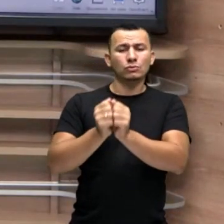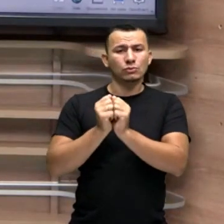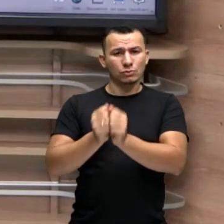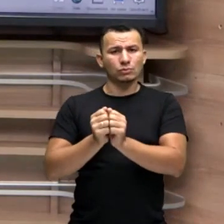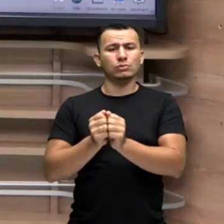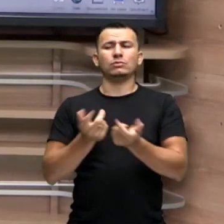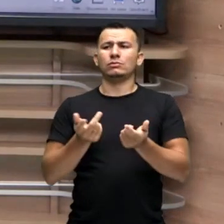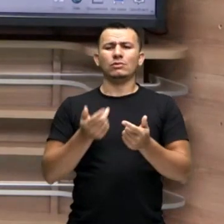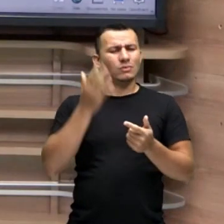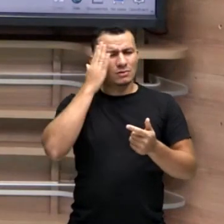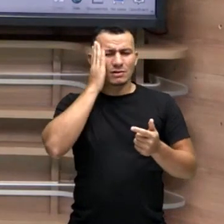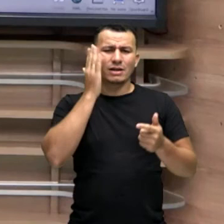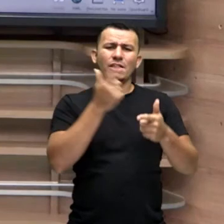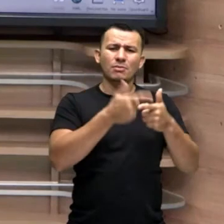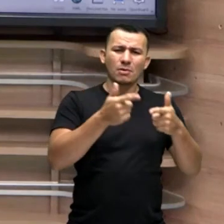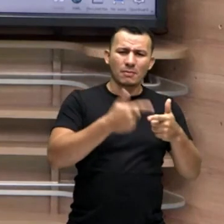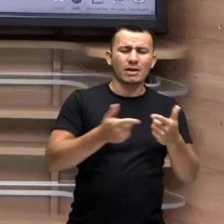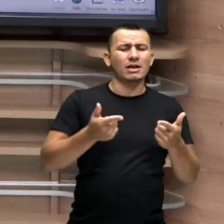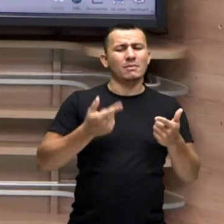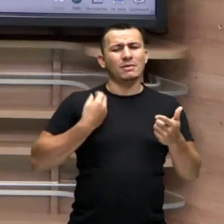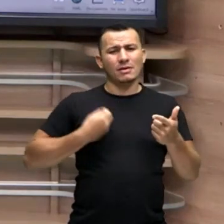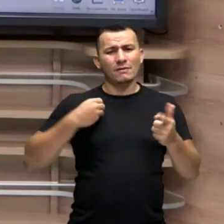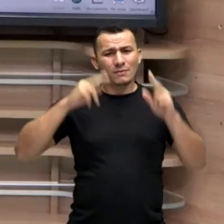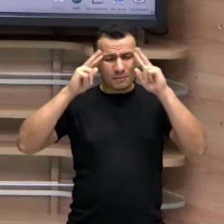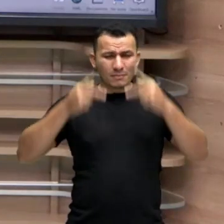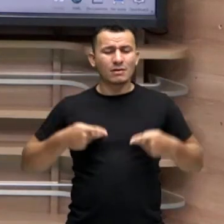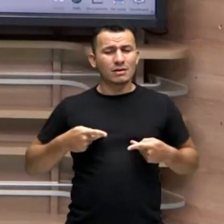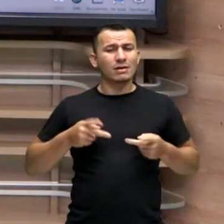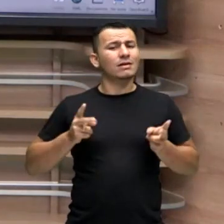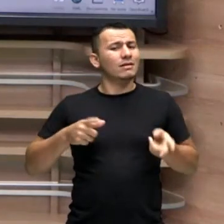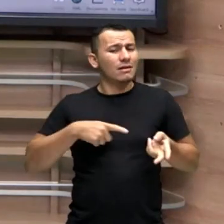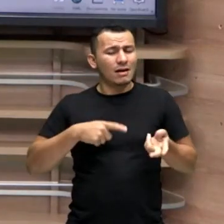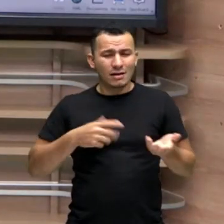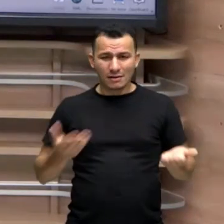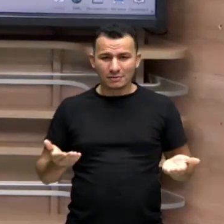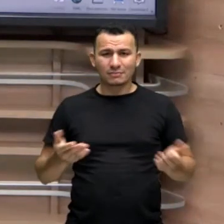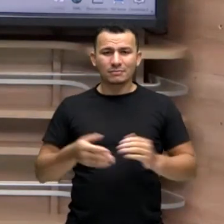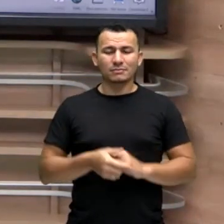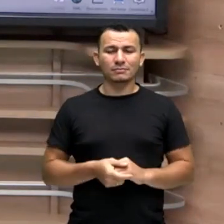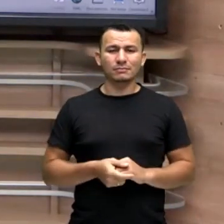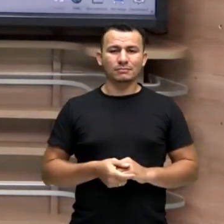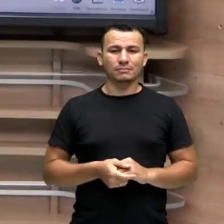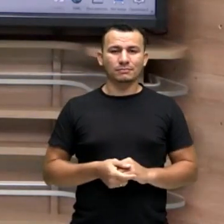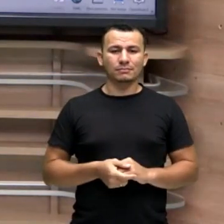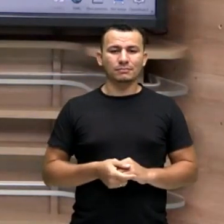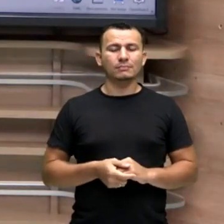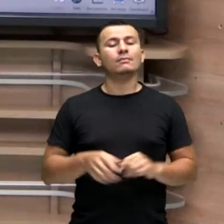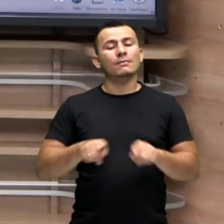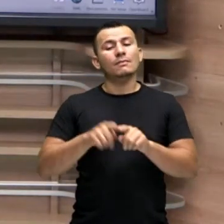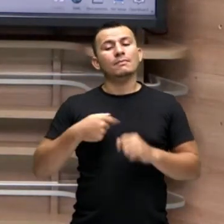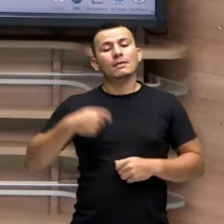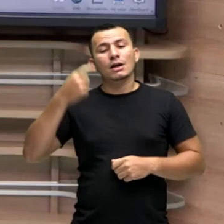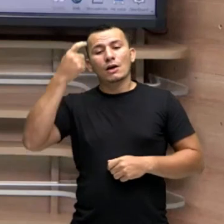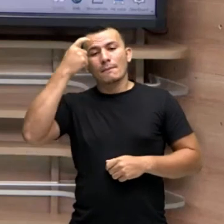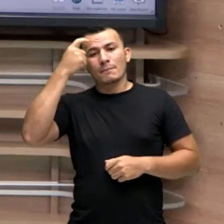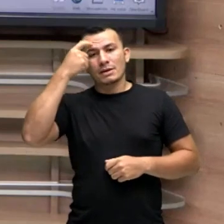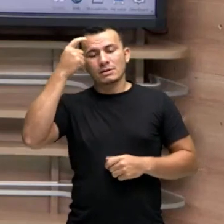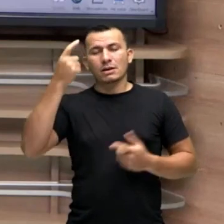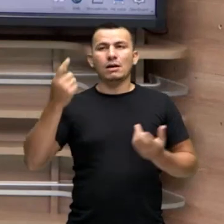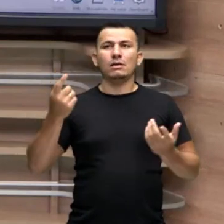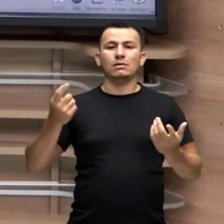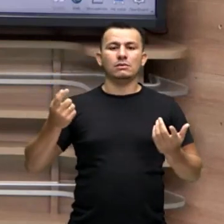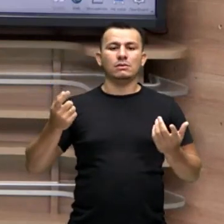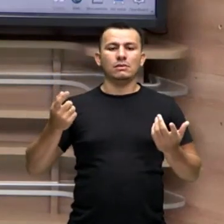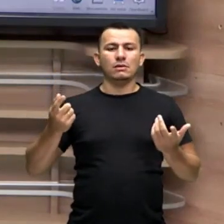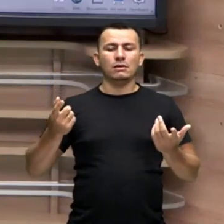com o chão humano hummm hummm hummm e pensar essa